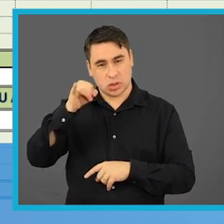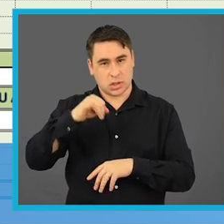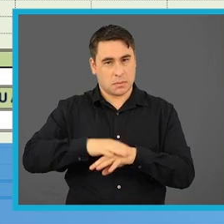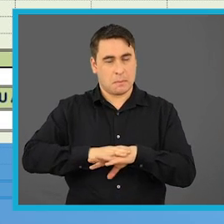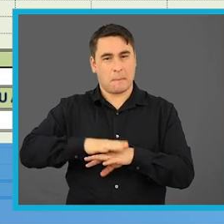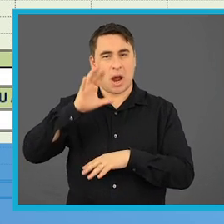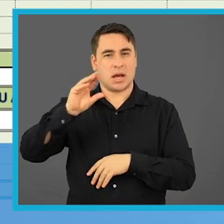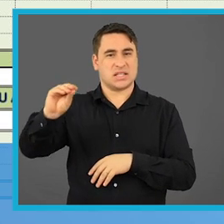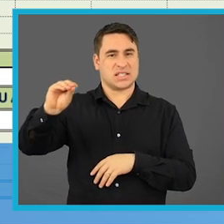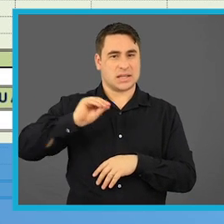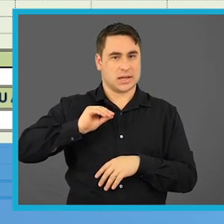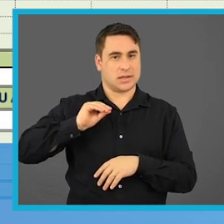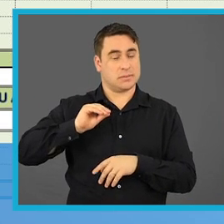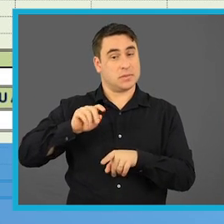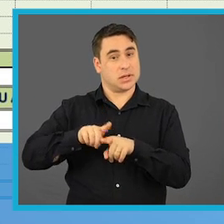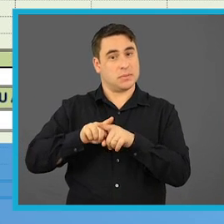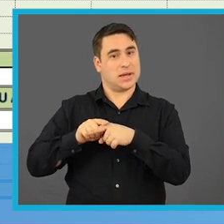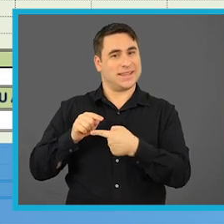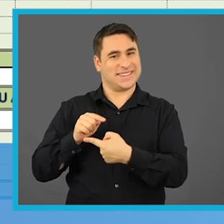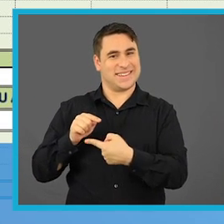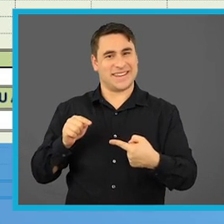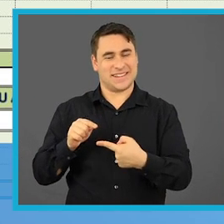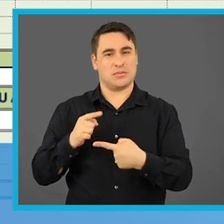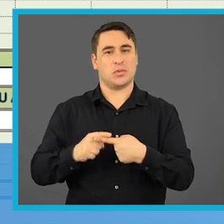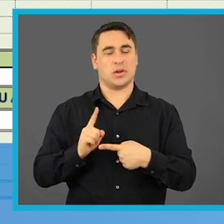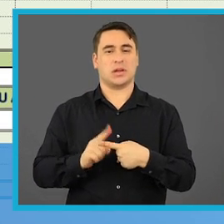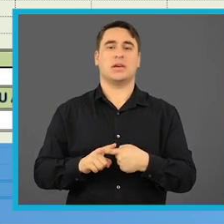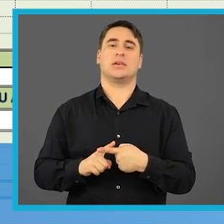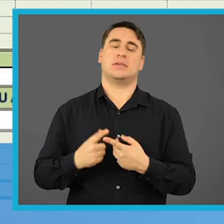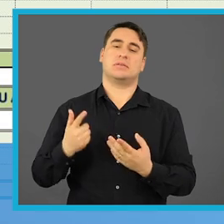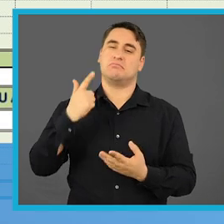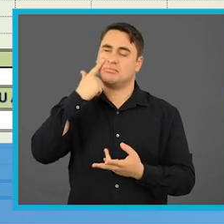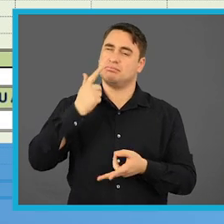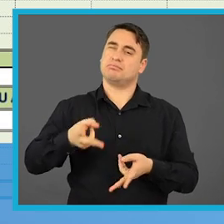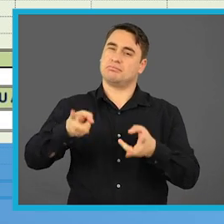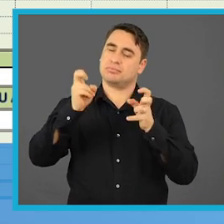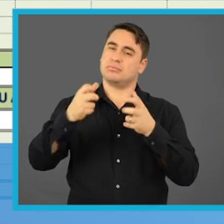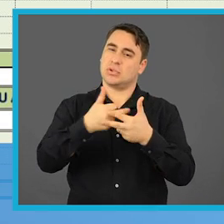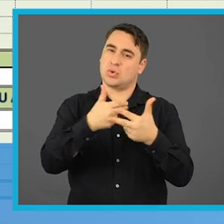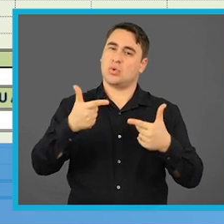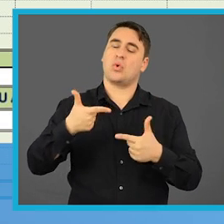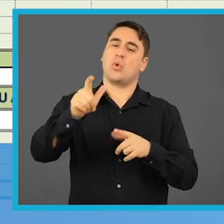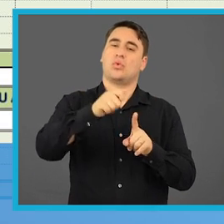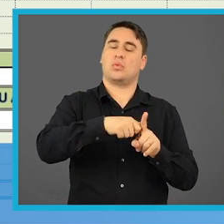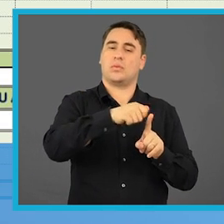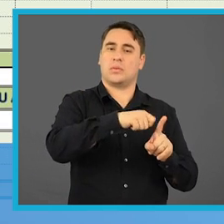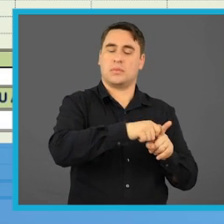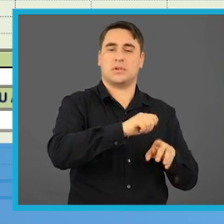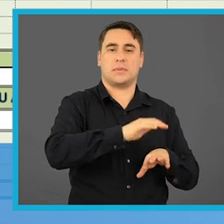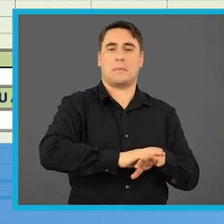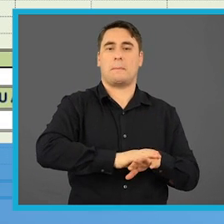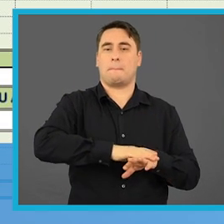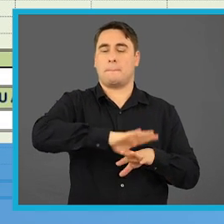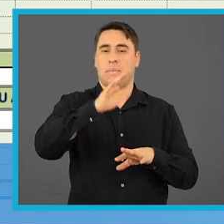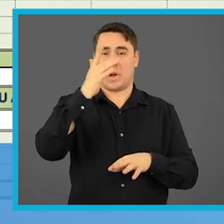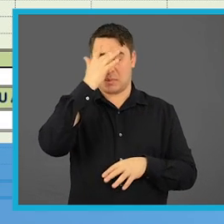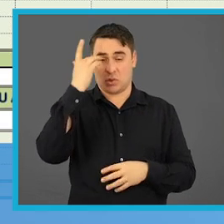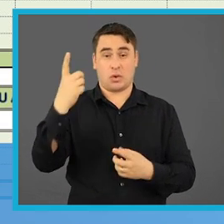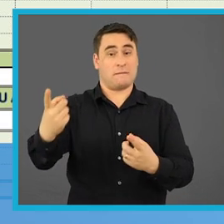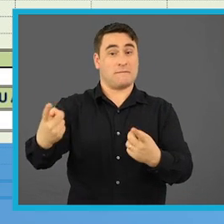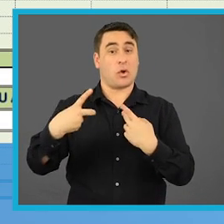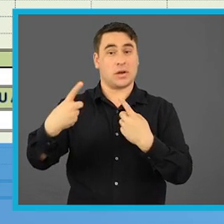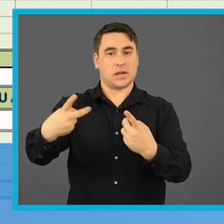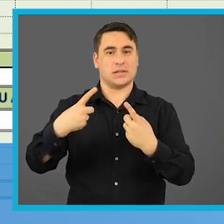é o mês que tem maior entrada, porém é o mês que fica negativo. Por quê? Se vocês repararem em relação aos outros meses, é o mês